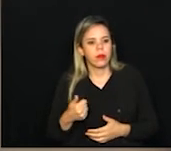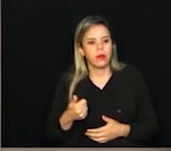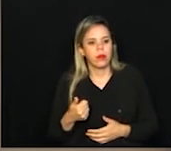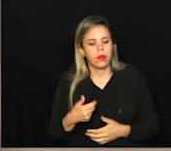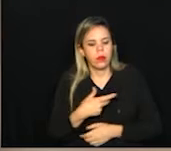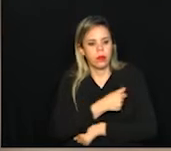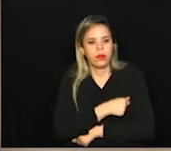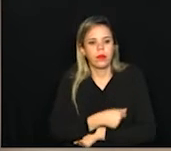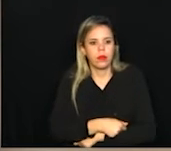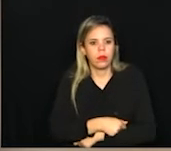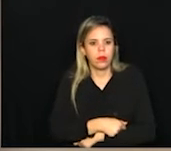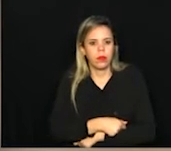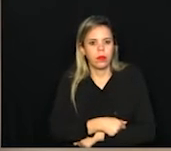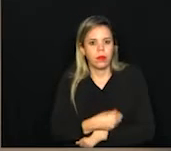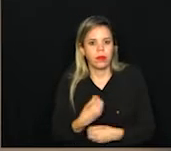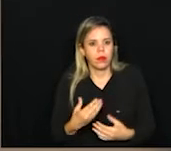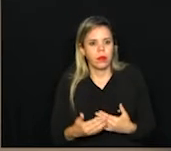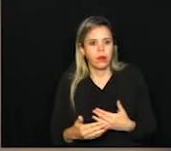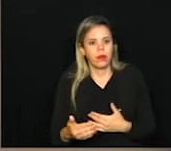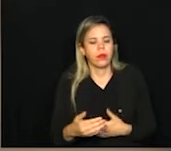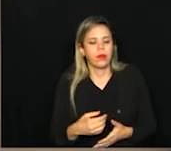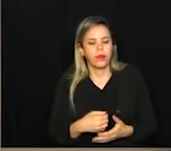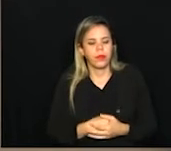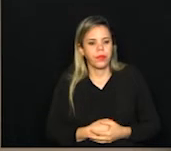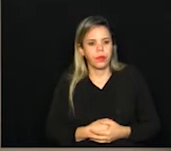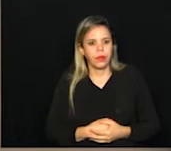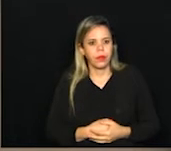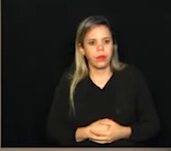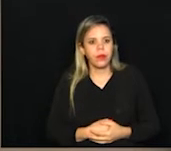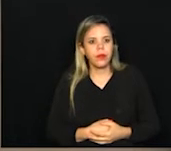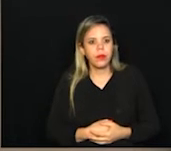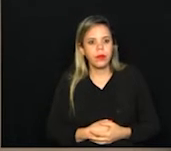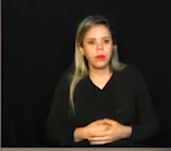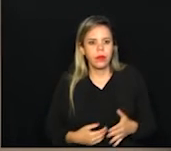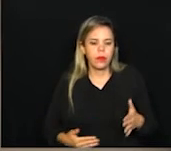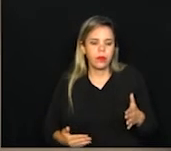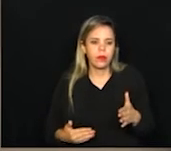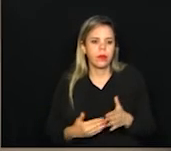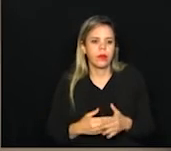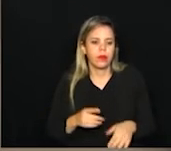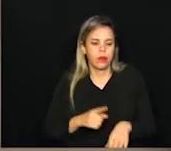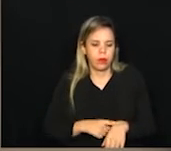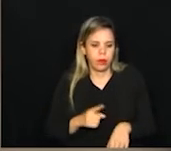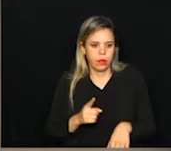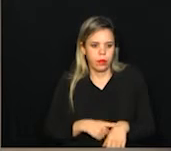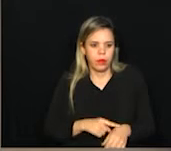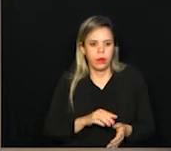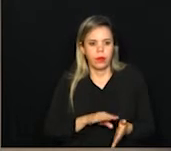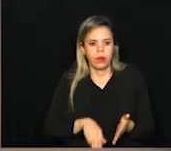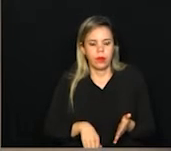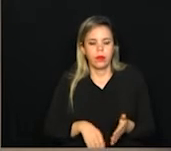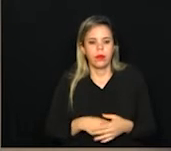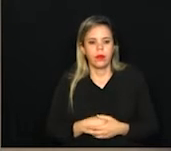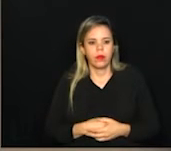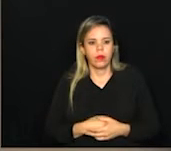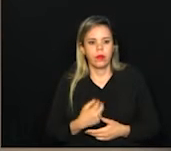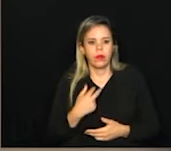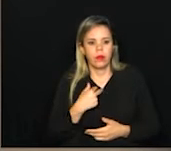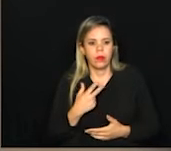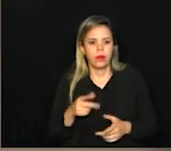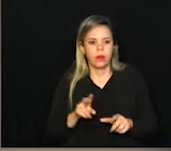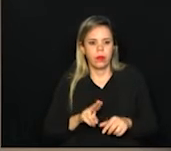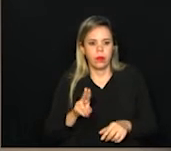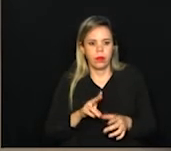da vacina, nós damos o próximo passo, onde a restrição de horário é retirada e a ocupação